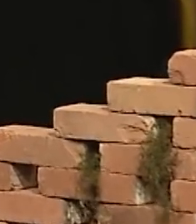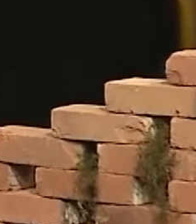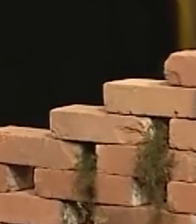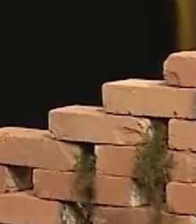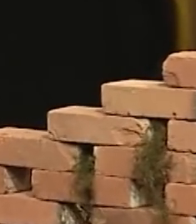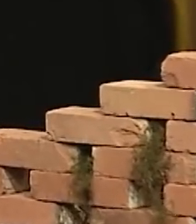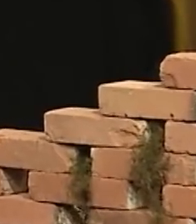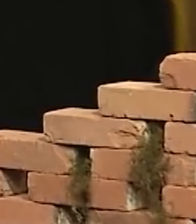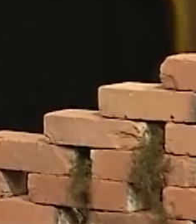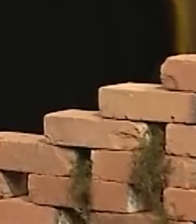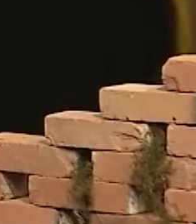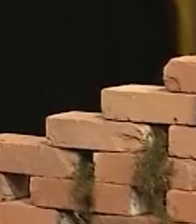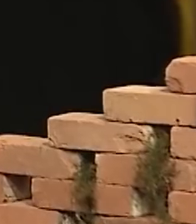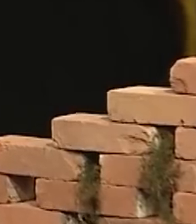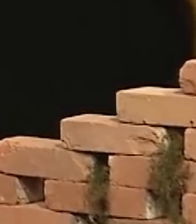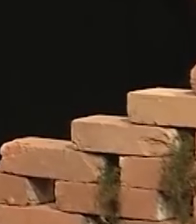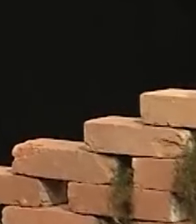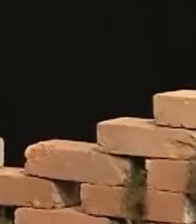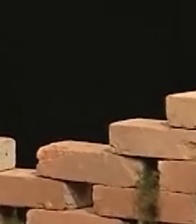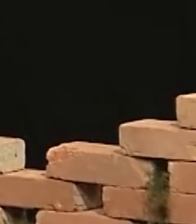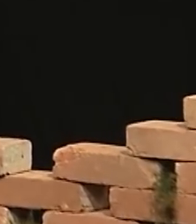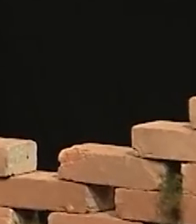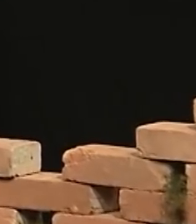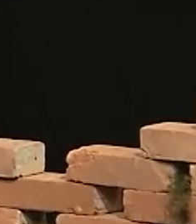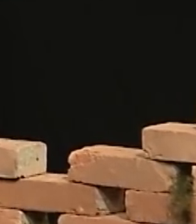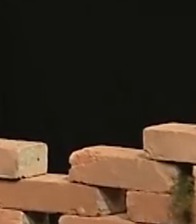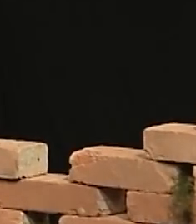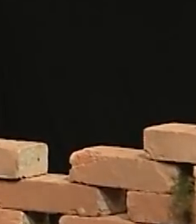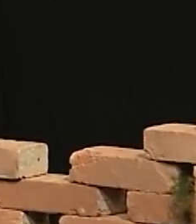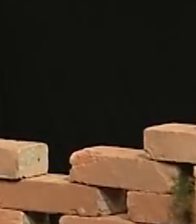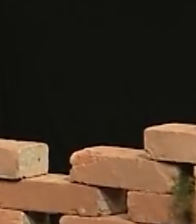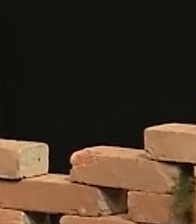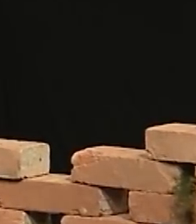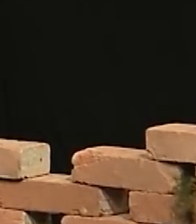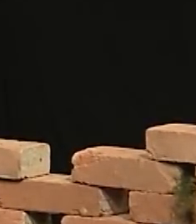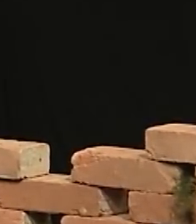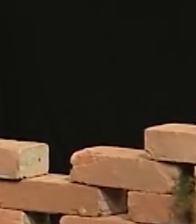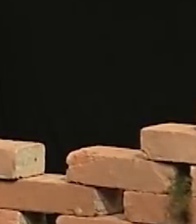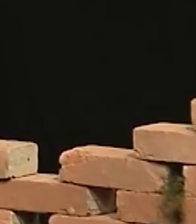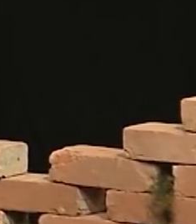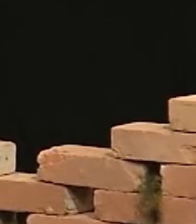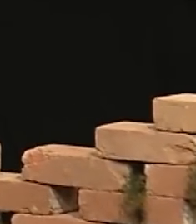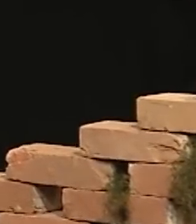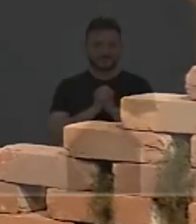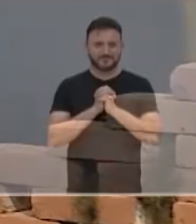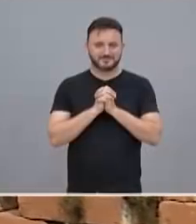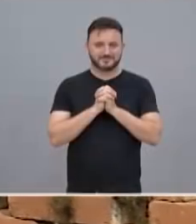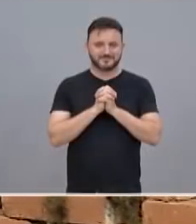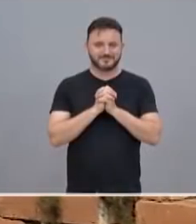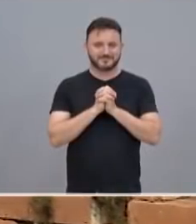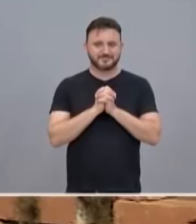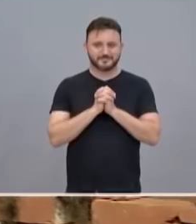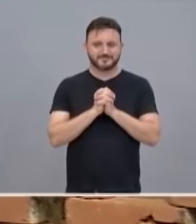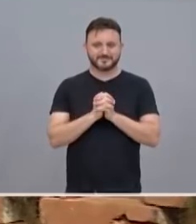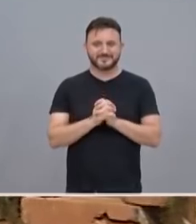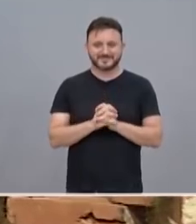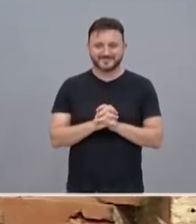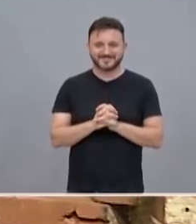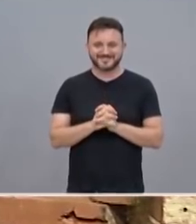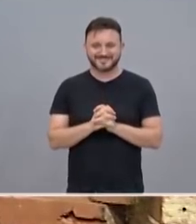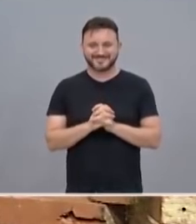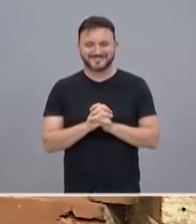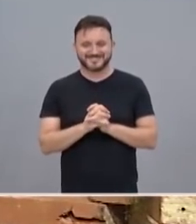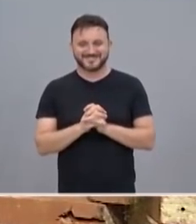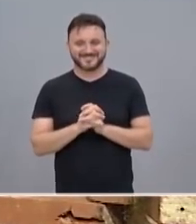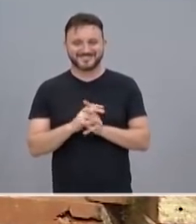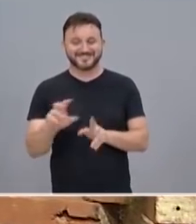se você rezar, eu sei que se você acreditar, clamar, as muralhas vão... Ah, eu quero ver